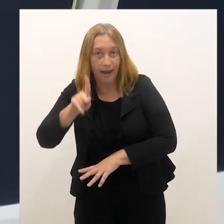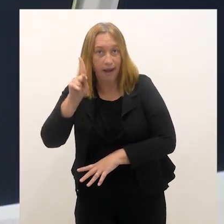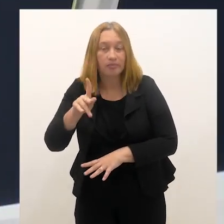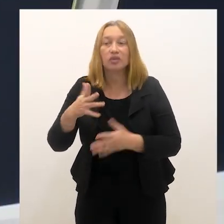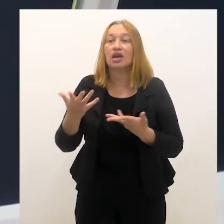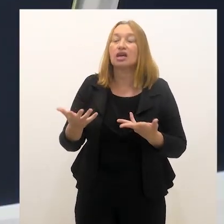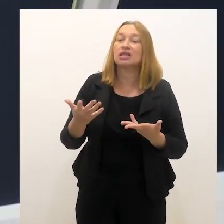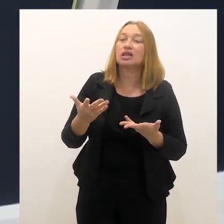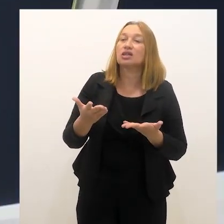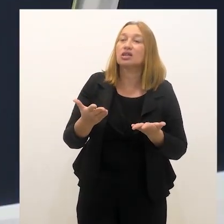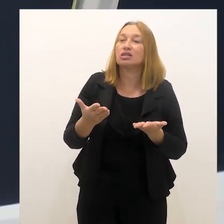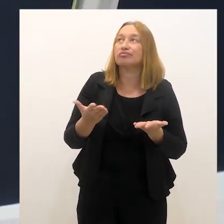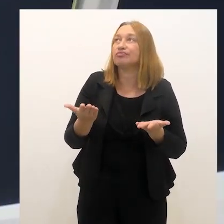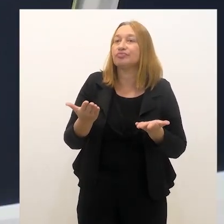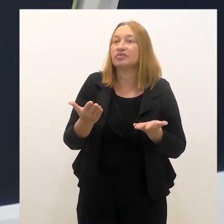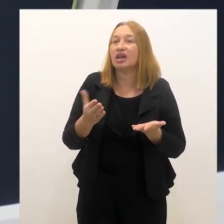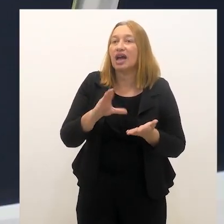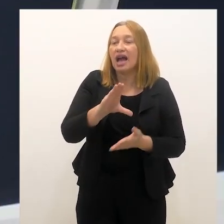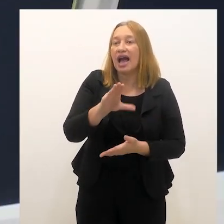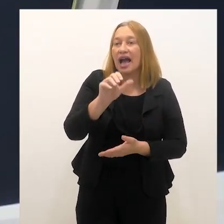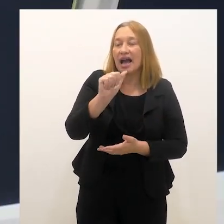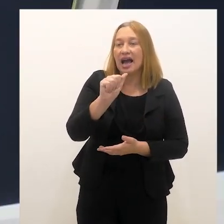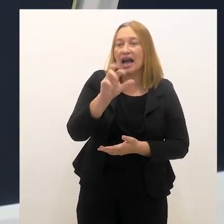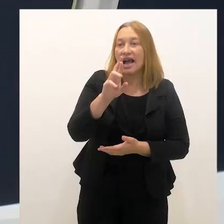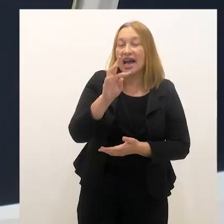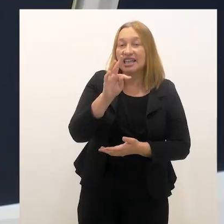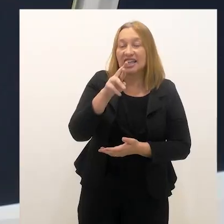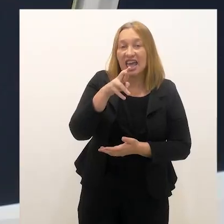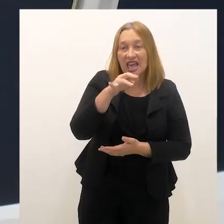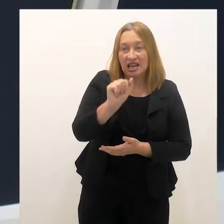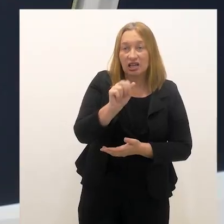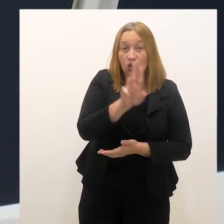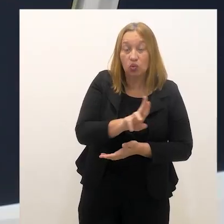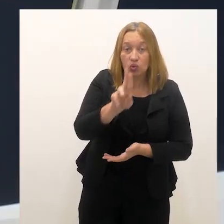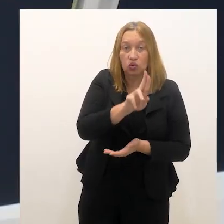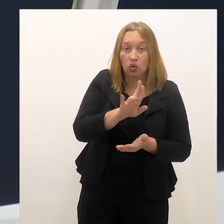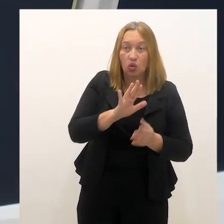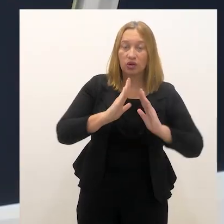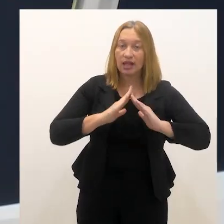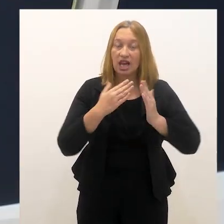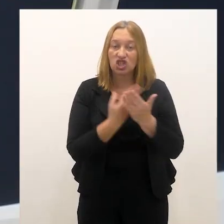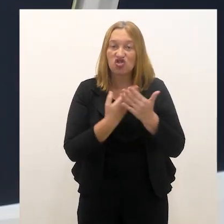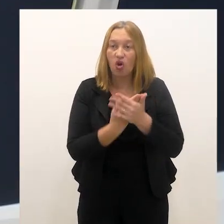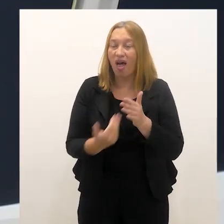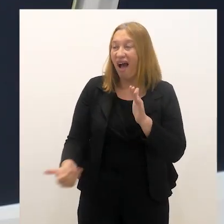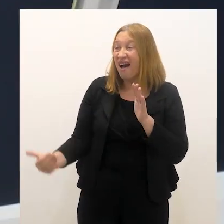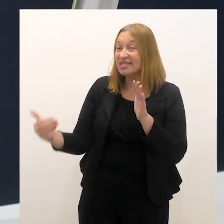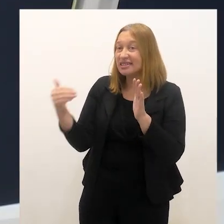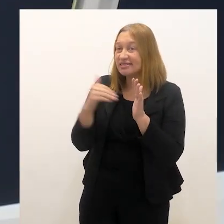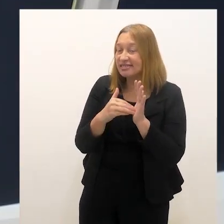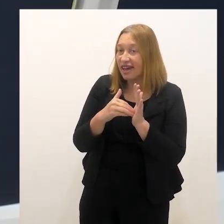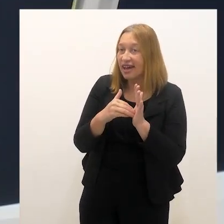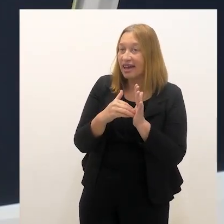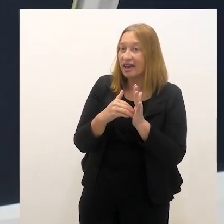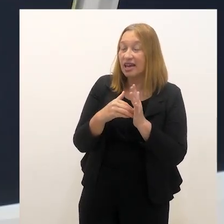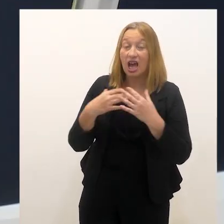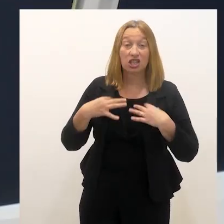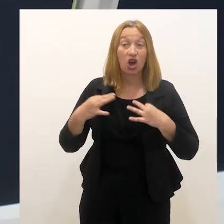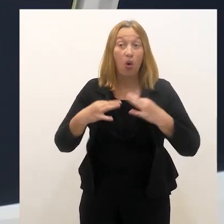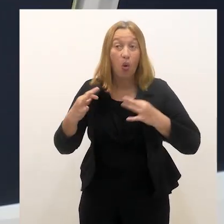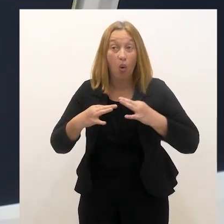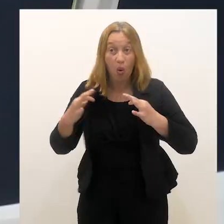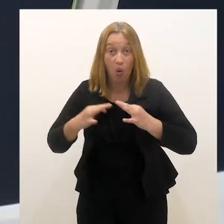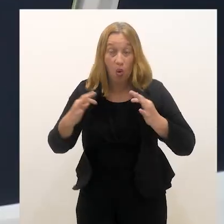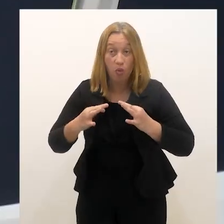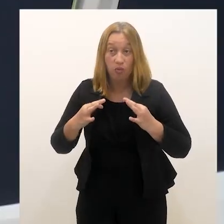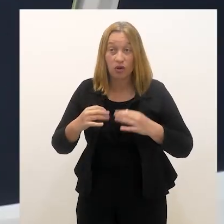Tem desde, sei lá, a carteira que ele utilizou na escola, até as